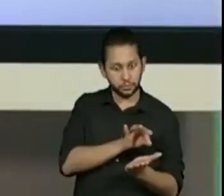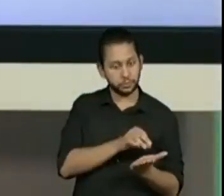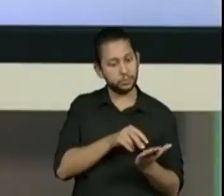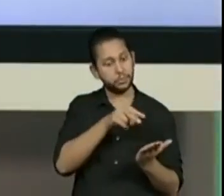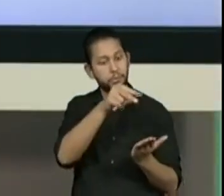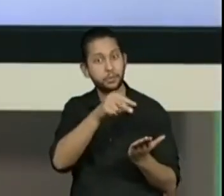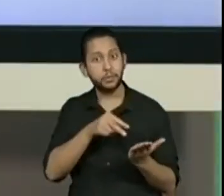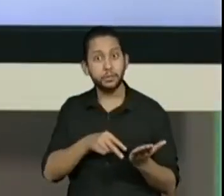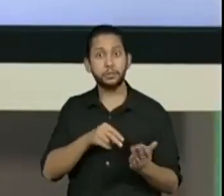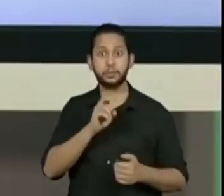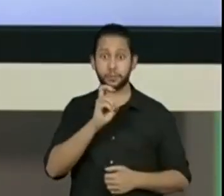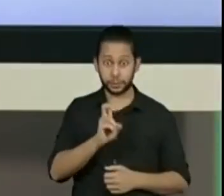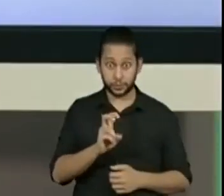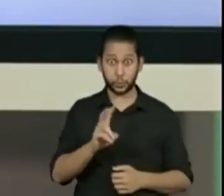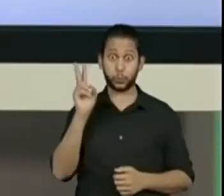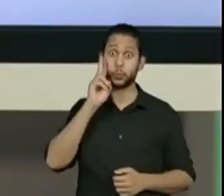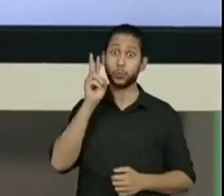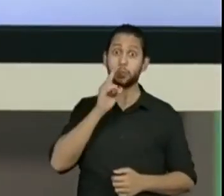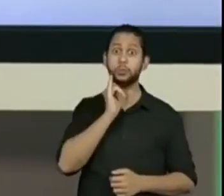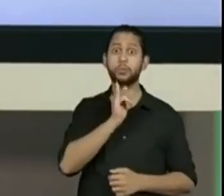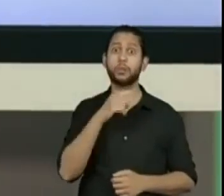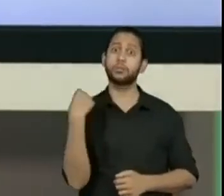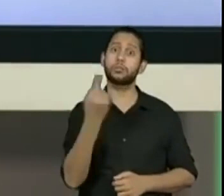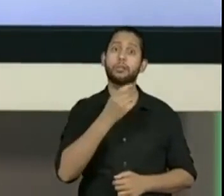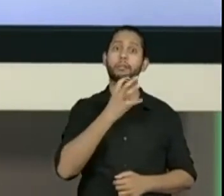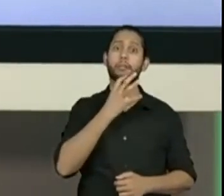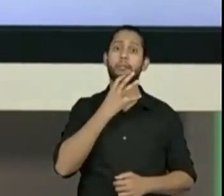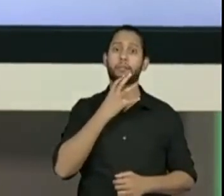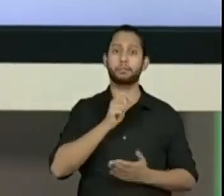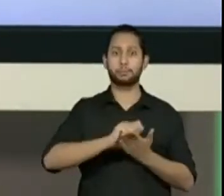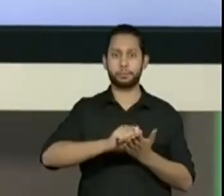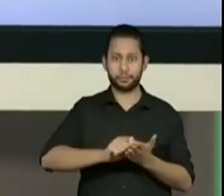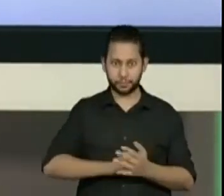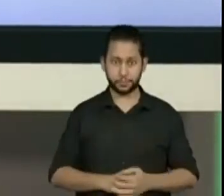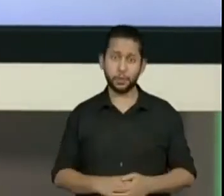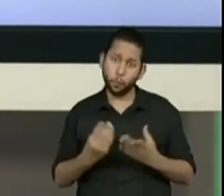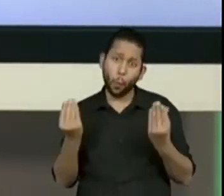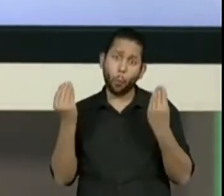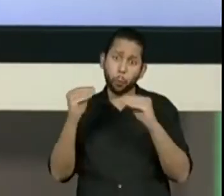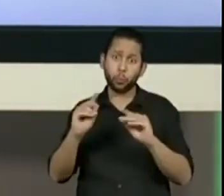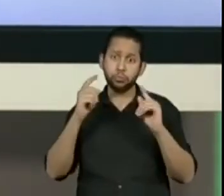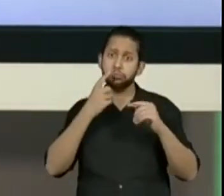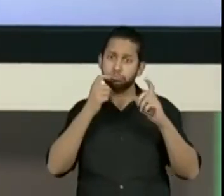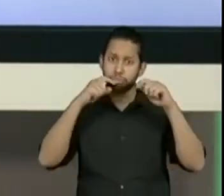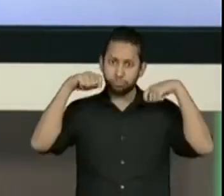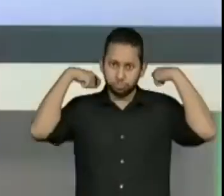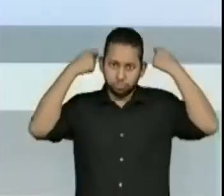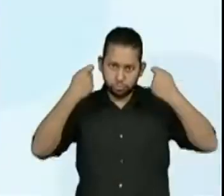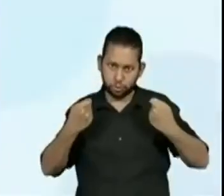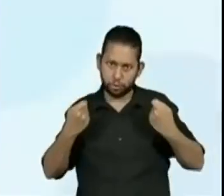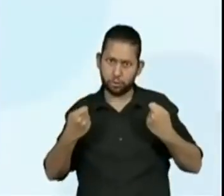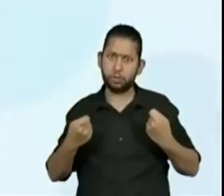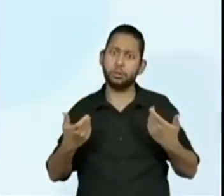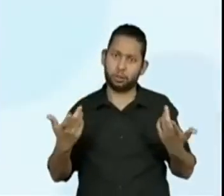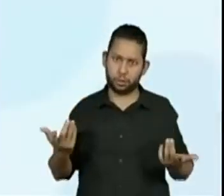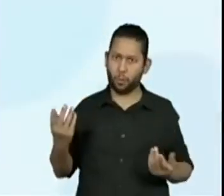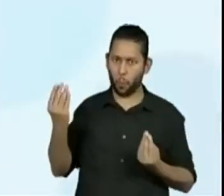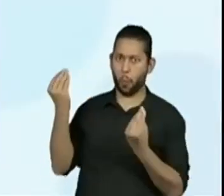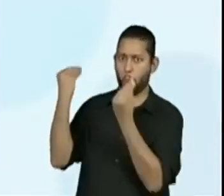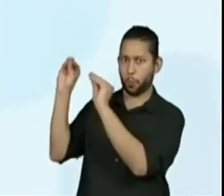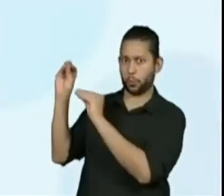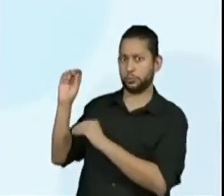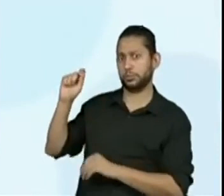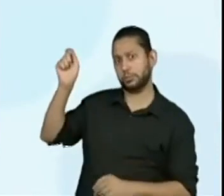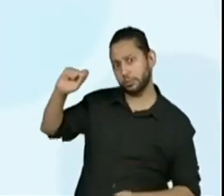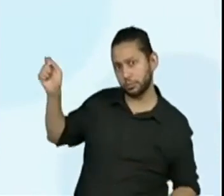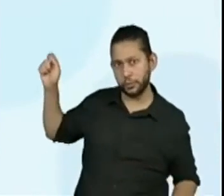tradicionais conhecidos. E aí, vamos colocar a Chapeuzinho, que já falamos bastante da Chapeuzinho, sim, né?